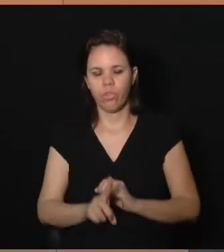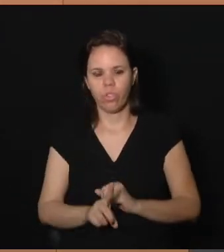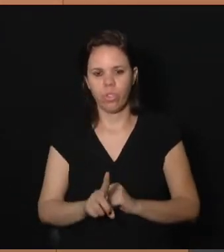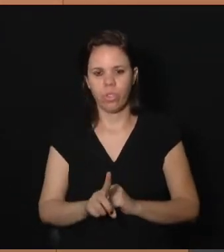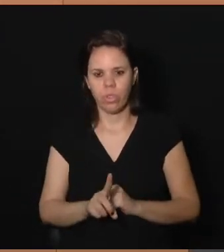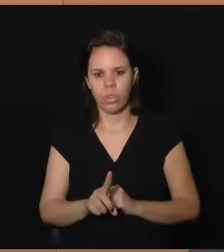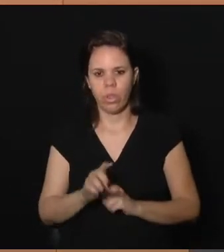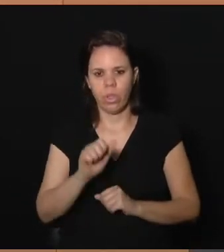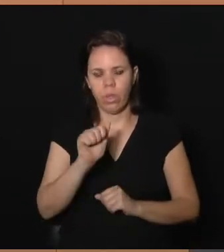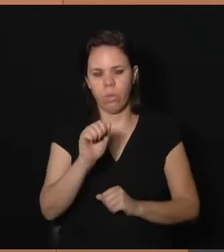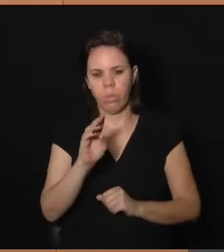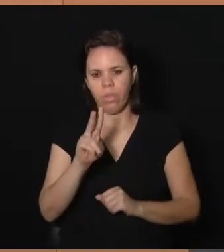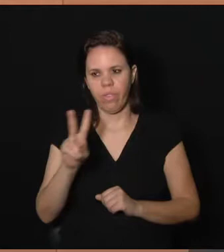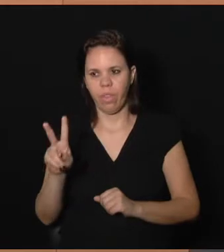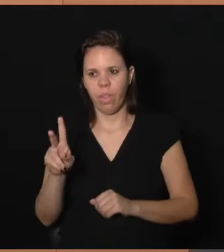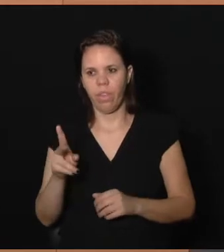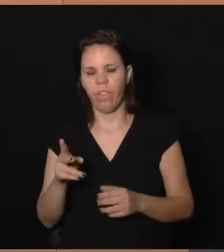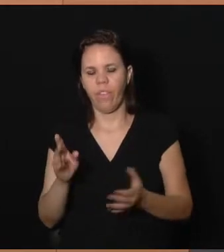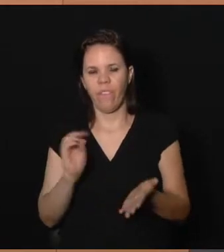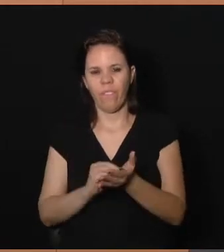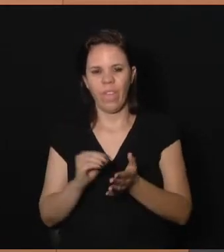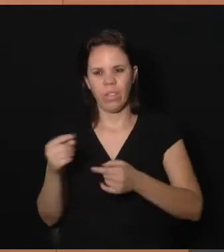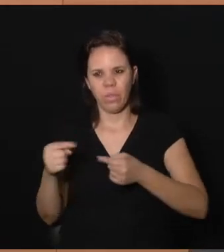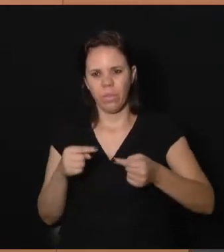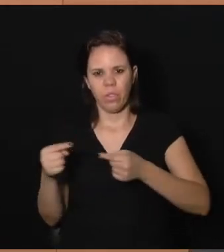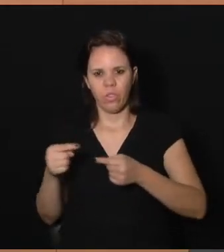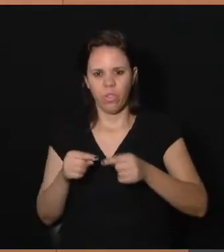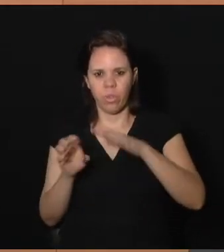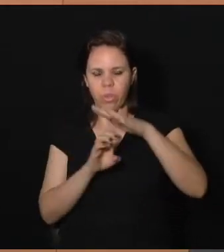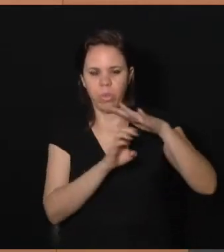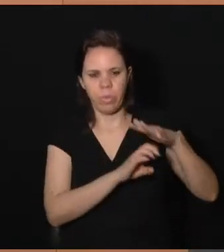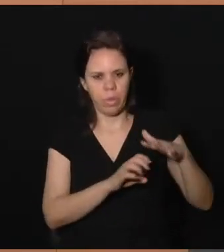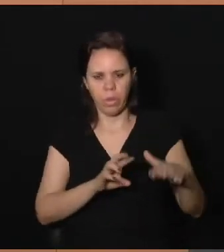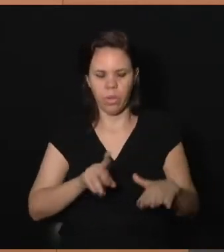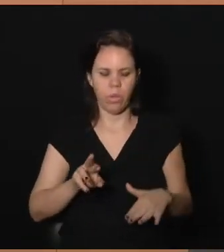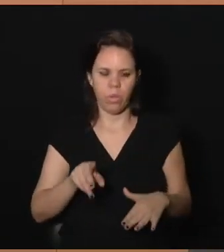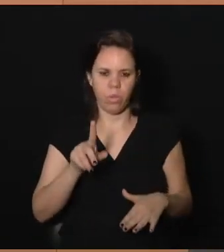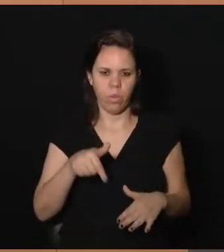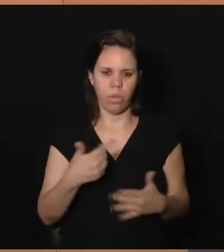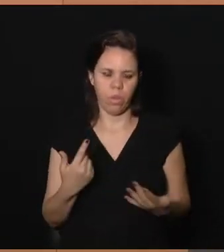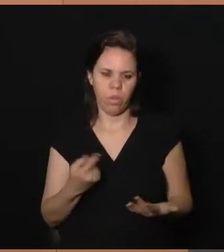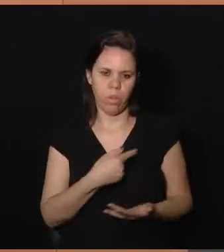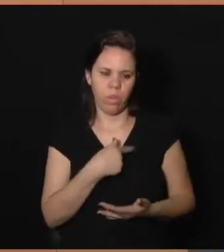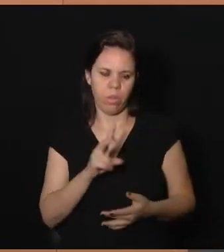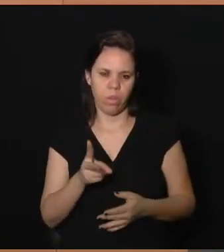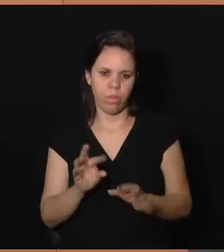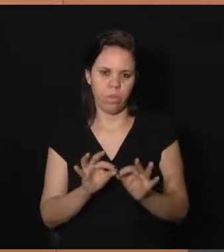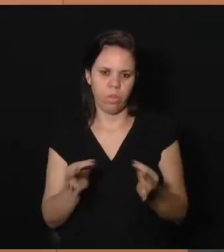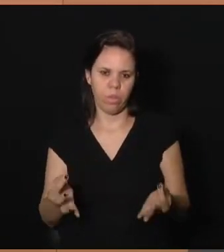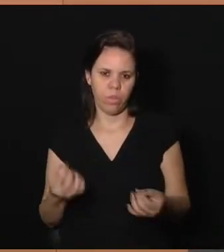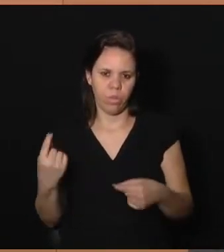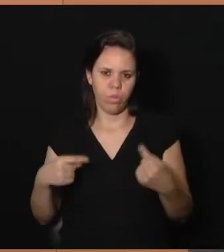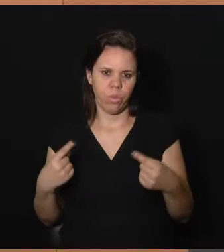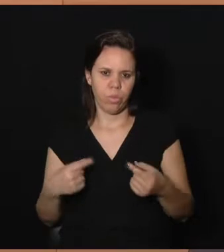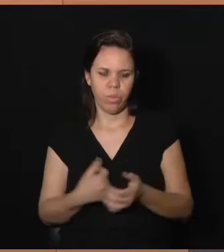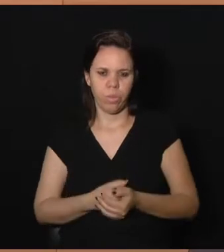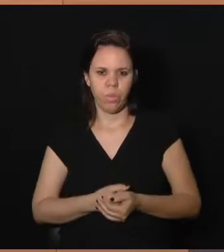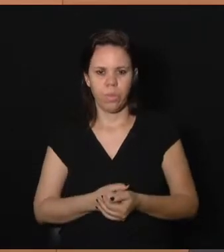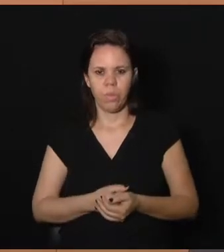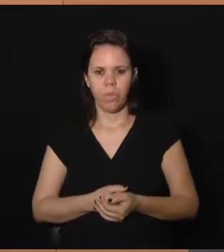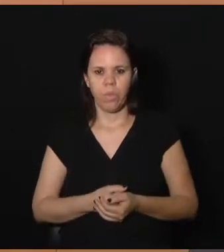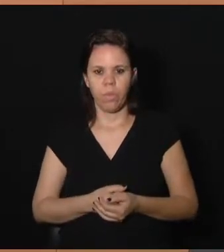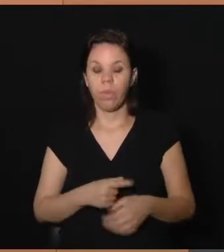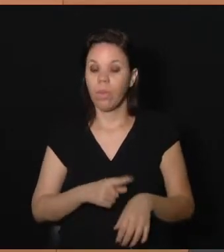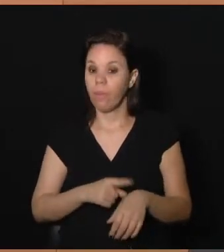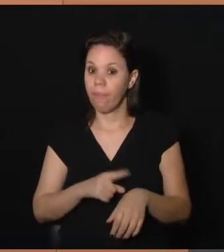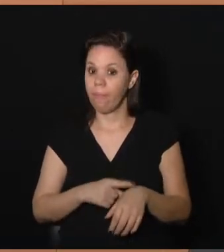falta de competitividade entre as companhias aéreas, mas eu também acredito que não seja... A gente tenta sempre simplificar a discussão, né? Eu acho que está na hora